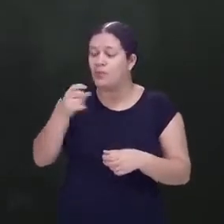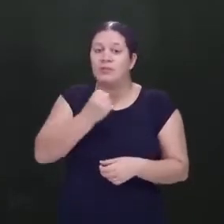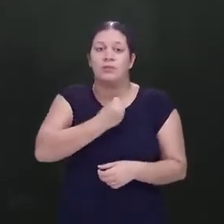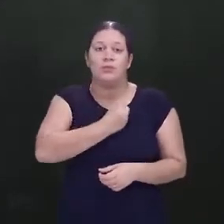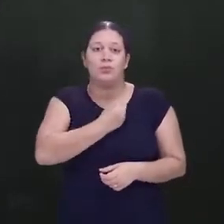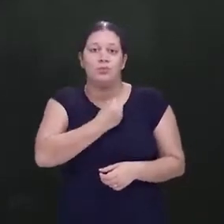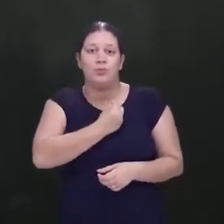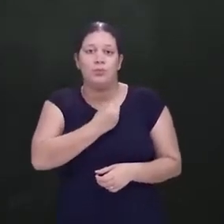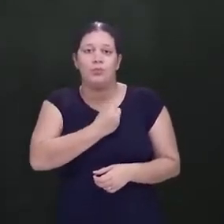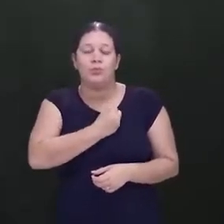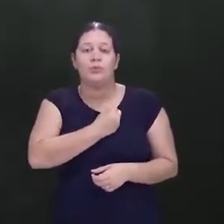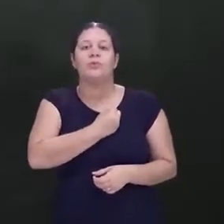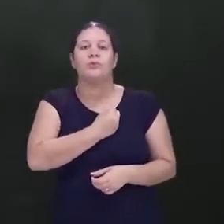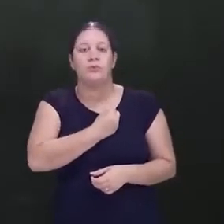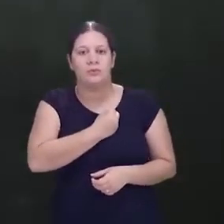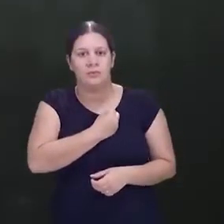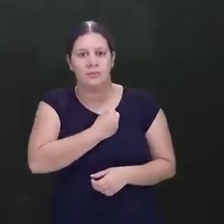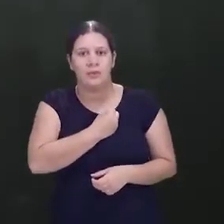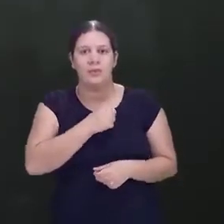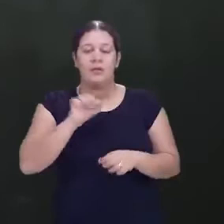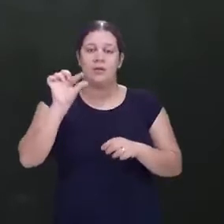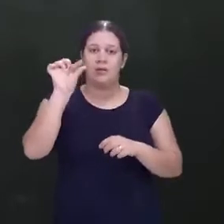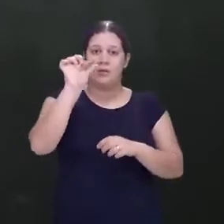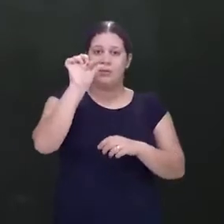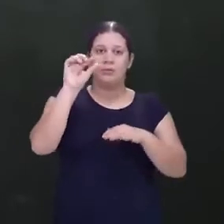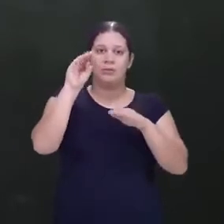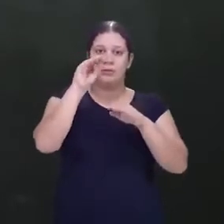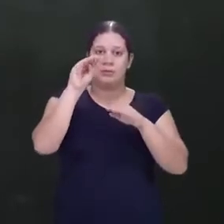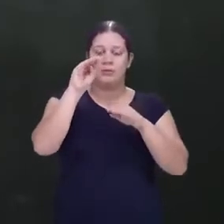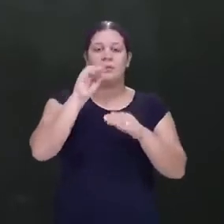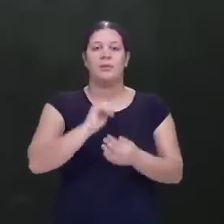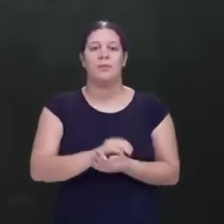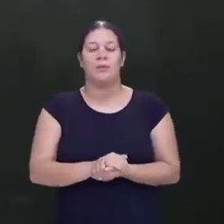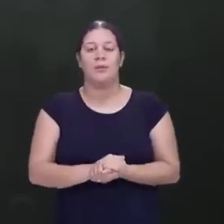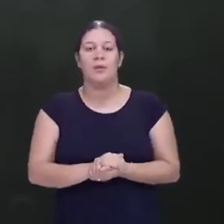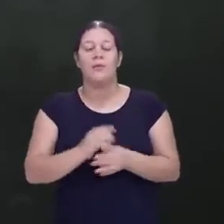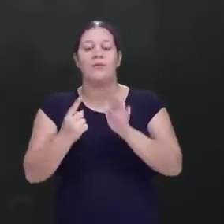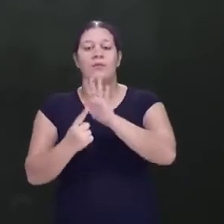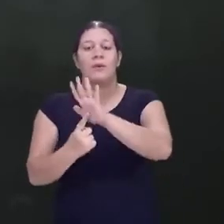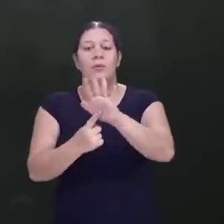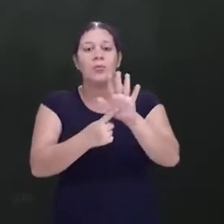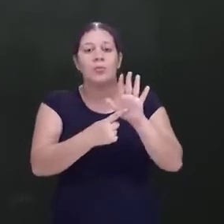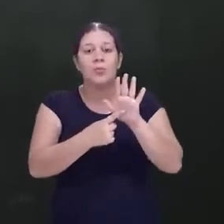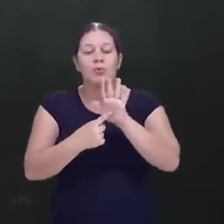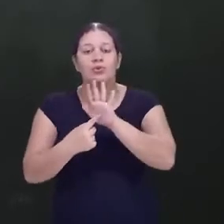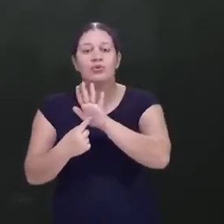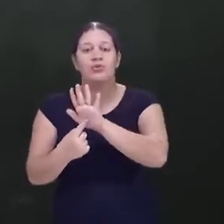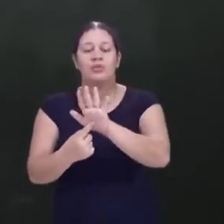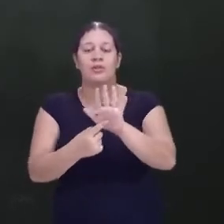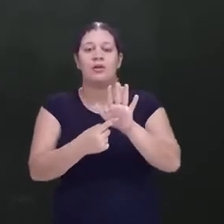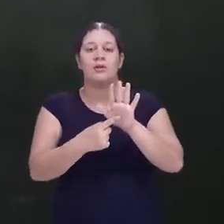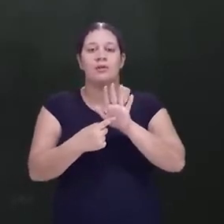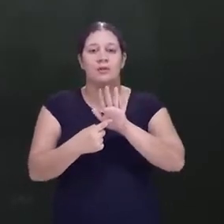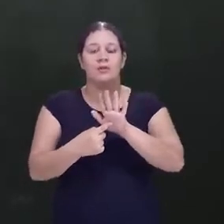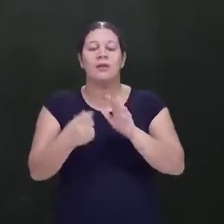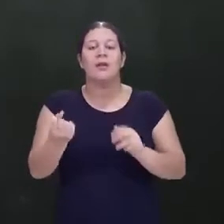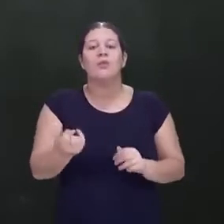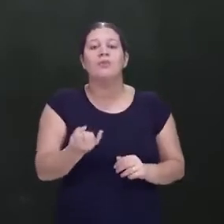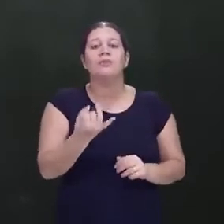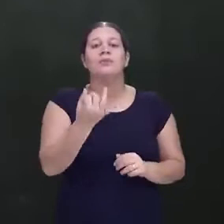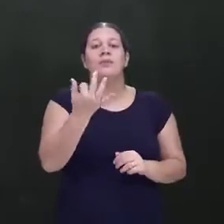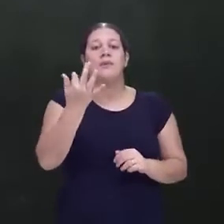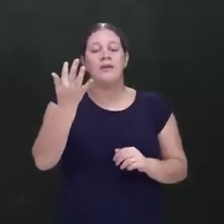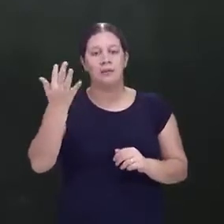Esses numerozinhos eu chamo de coeficientes. Ele vai mostrar, ele vai indicar para você as